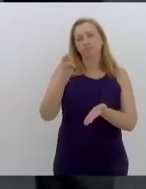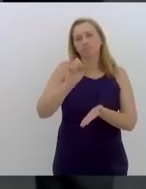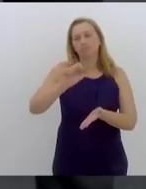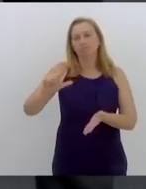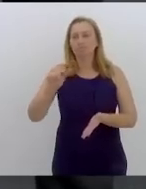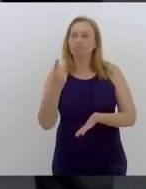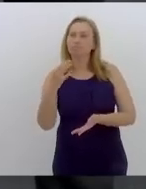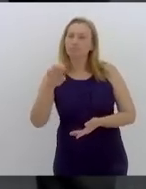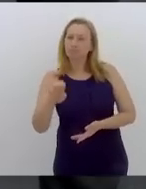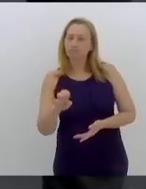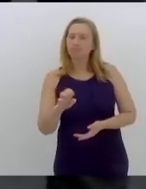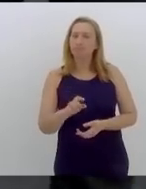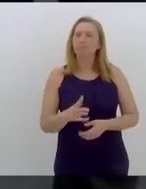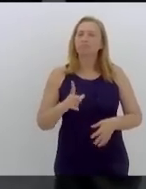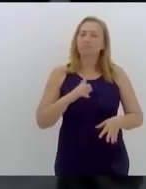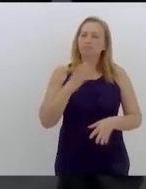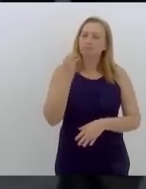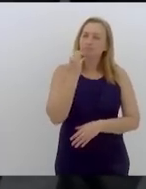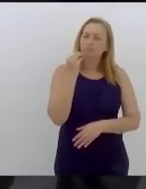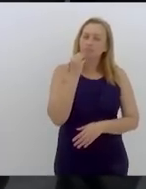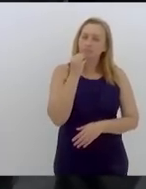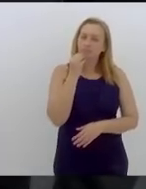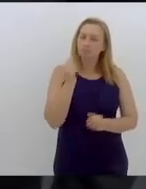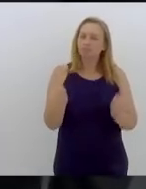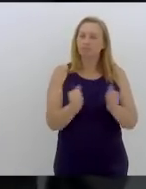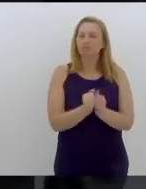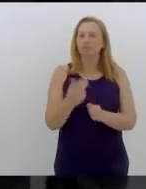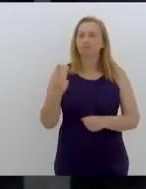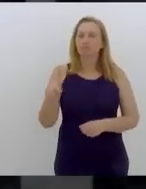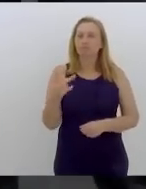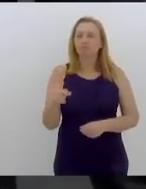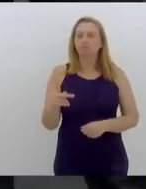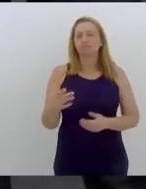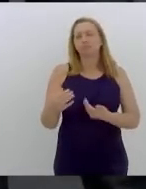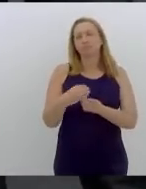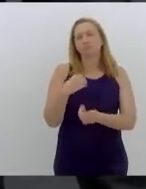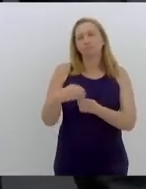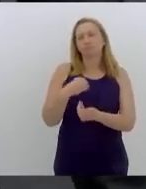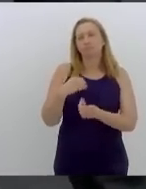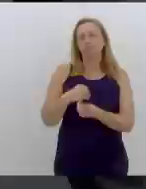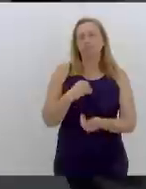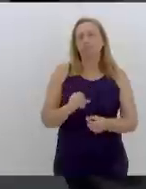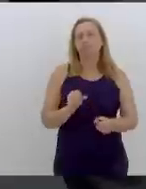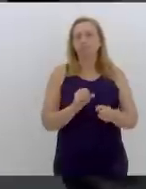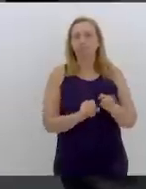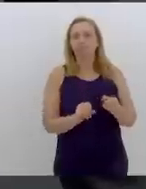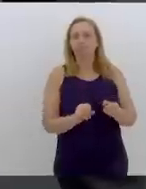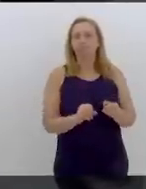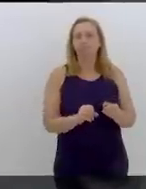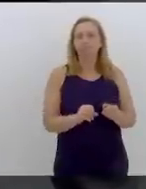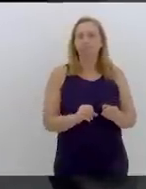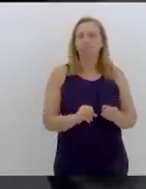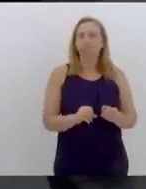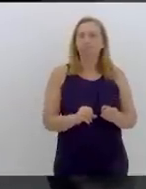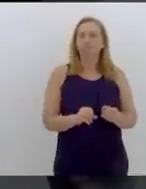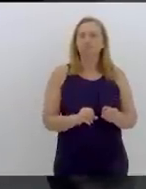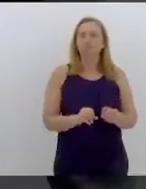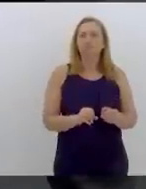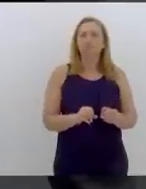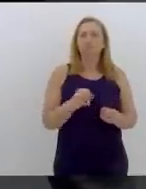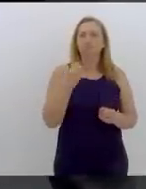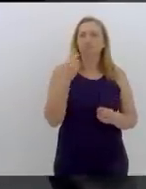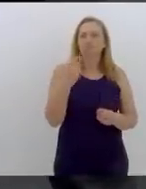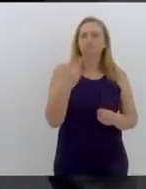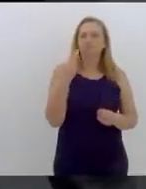que estive oportunidade de estar com ele e aonde ele me orientou que eu fizesse um recurso no máximo de duas